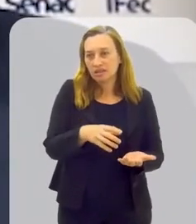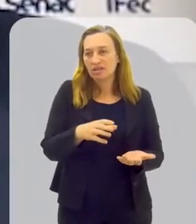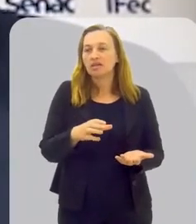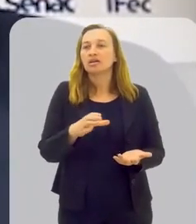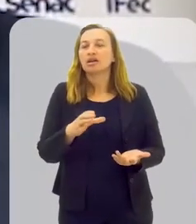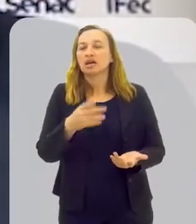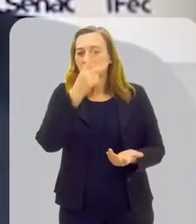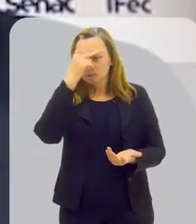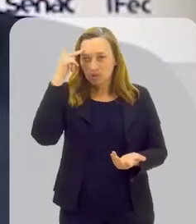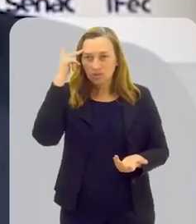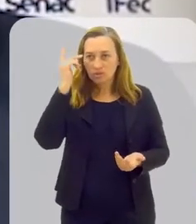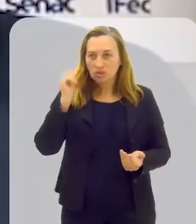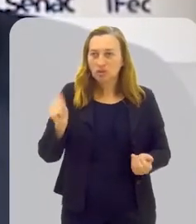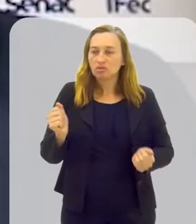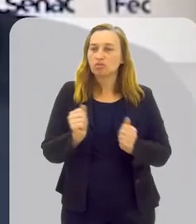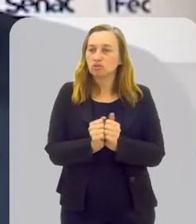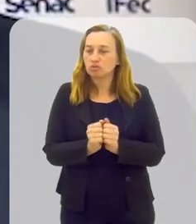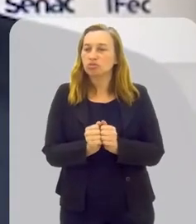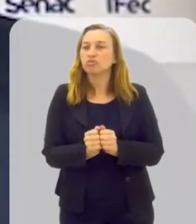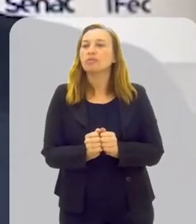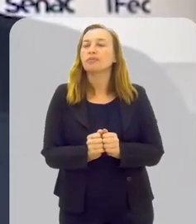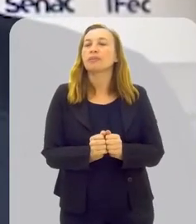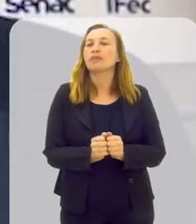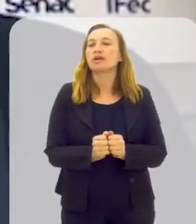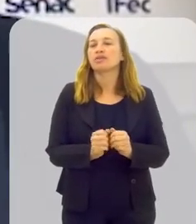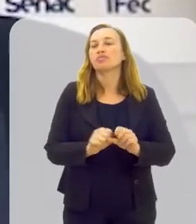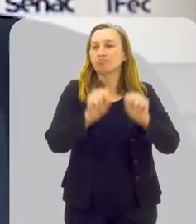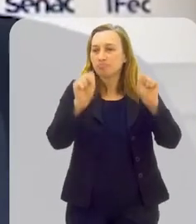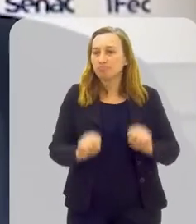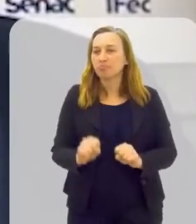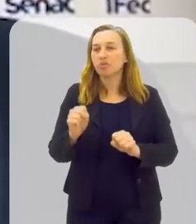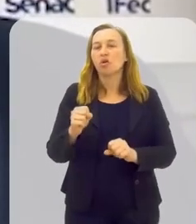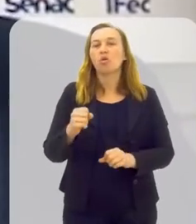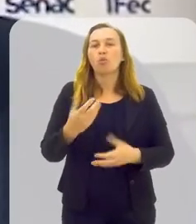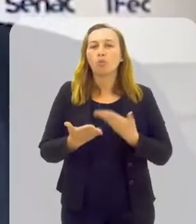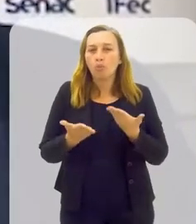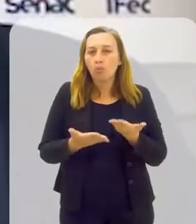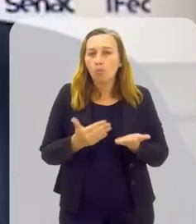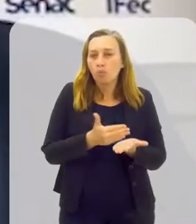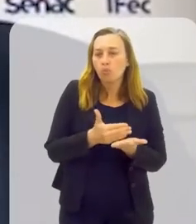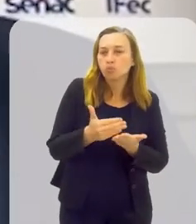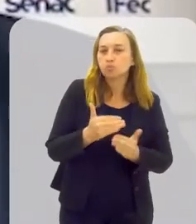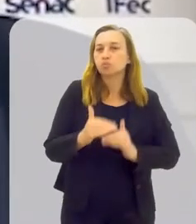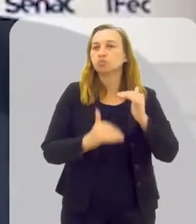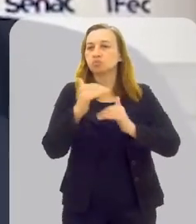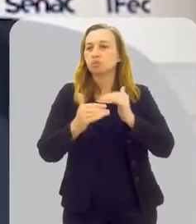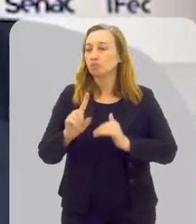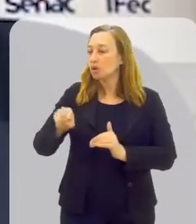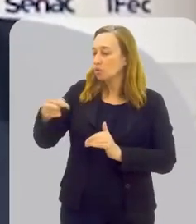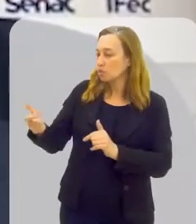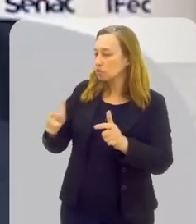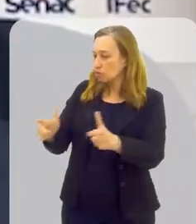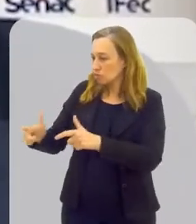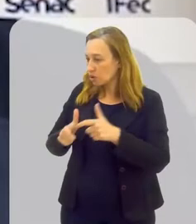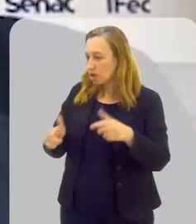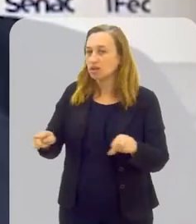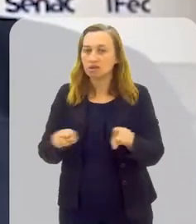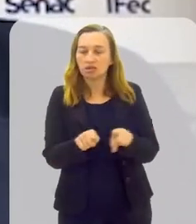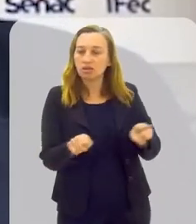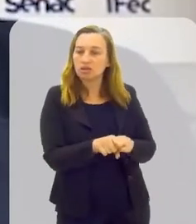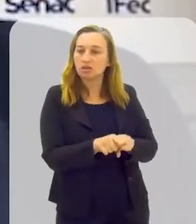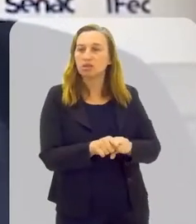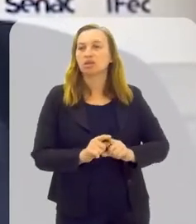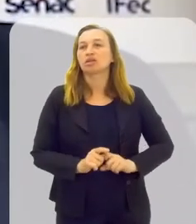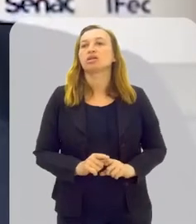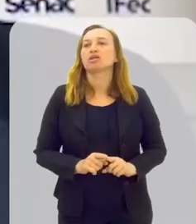para os colaboradores do sistema Então a partir daí desse entendimento a gente começou a desenvolver para outros resíduos também E